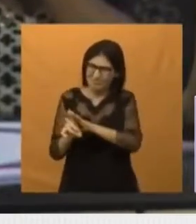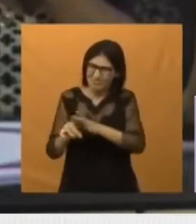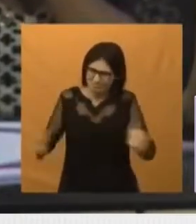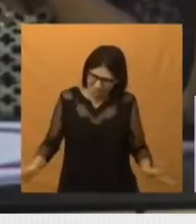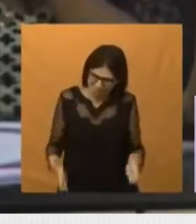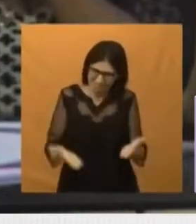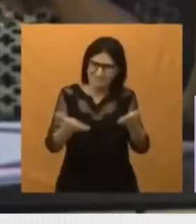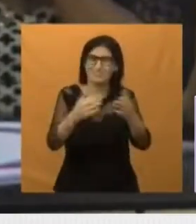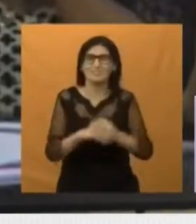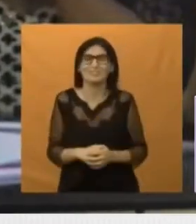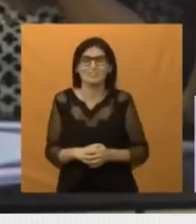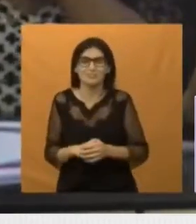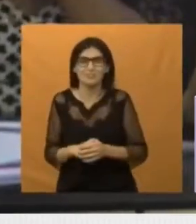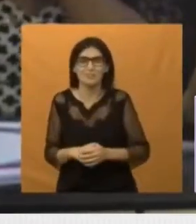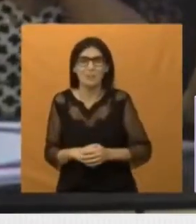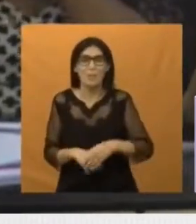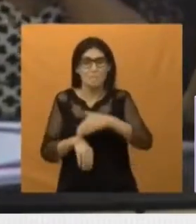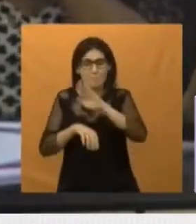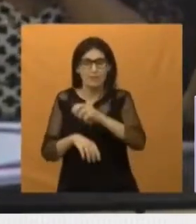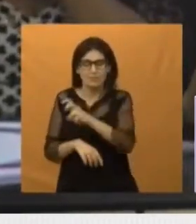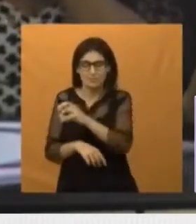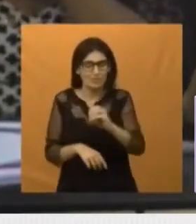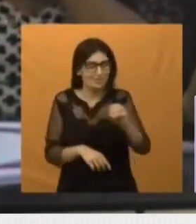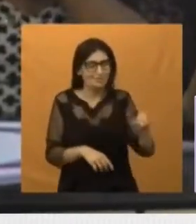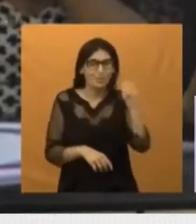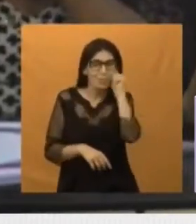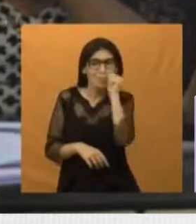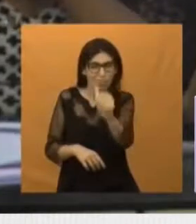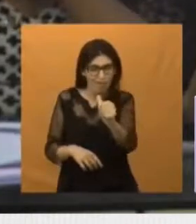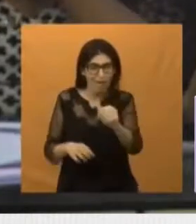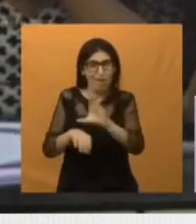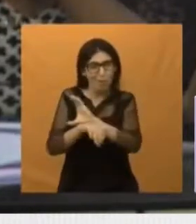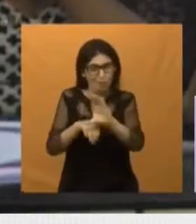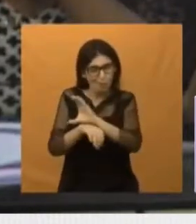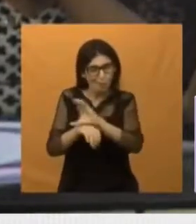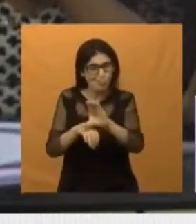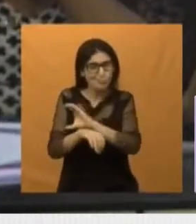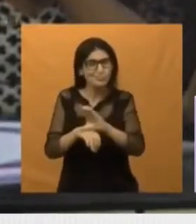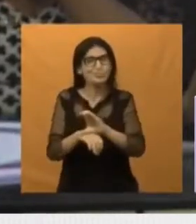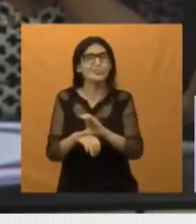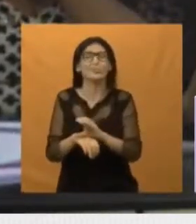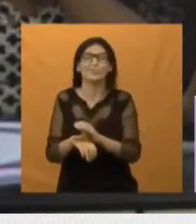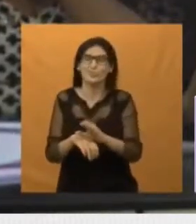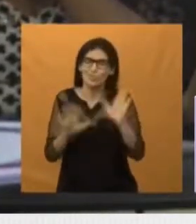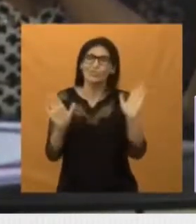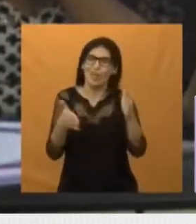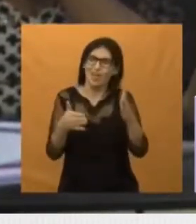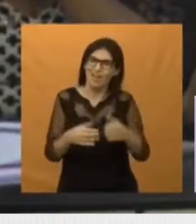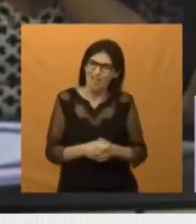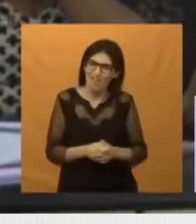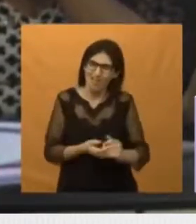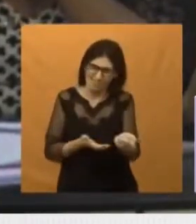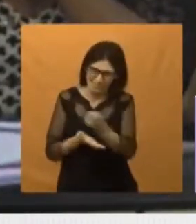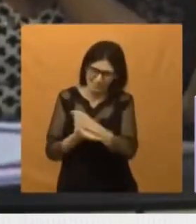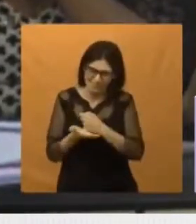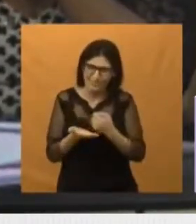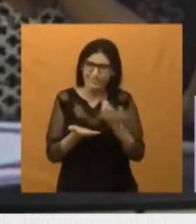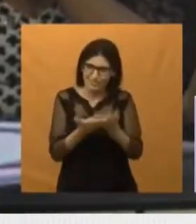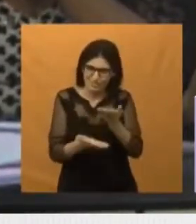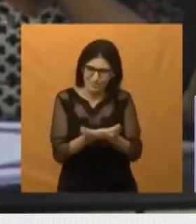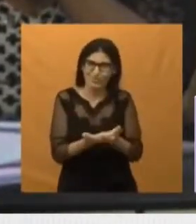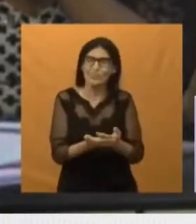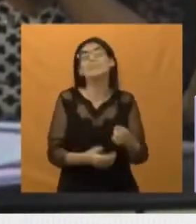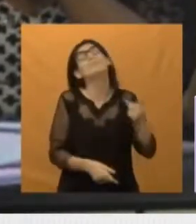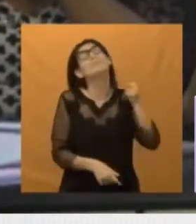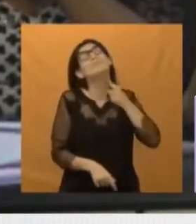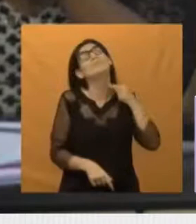comunitárias. Mais de 500 mulheres já realizaram o curso de qualificação da Secretaria Municipal de Saúde e estão presentes em várias maternidades da capital